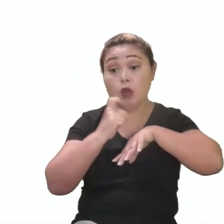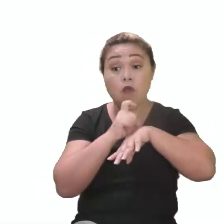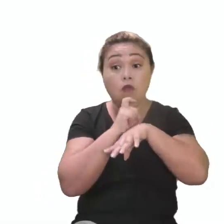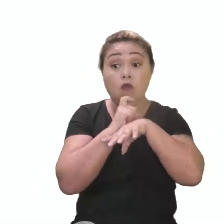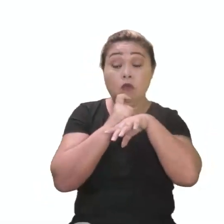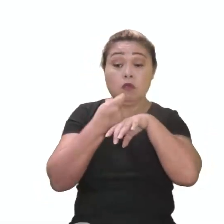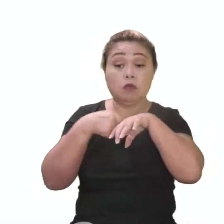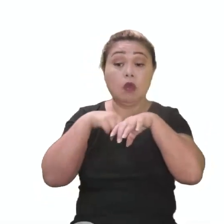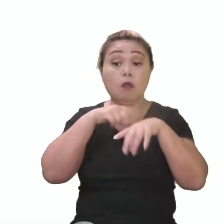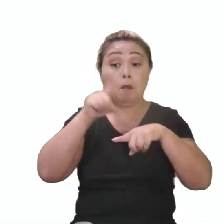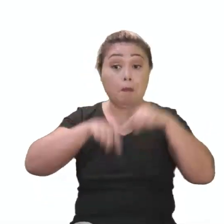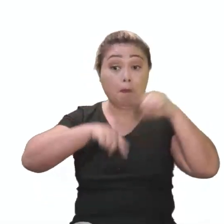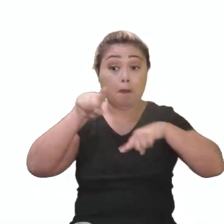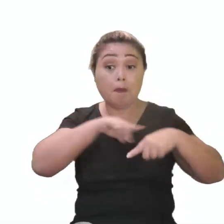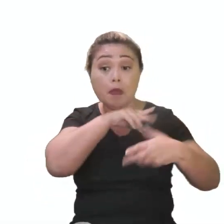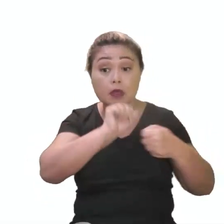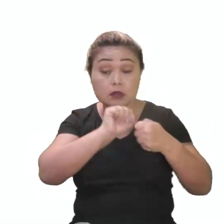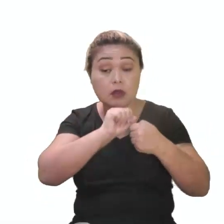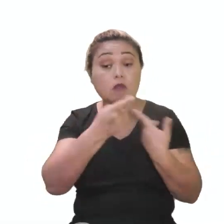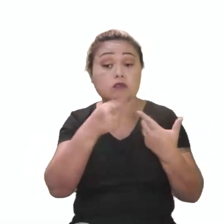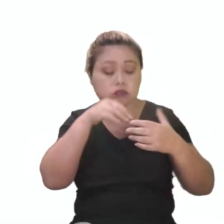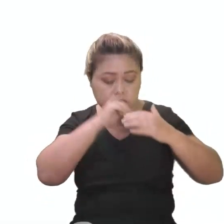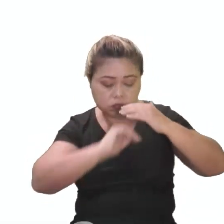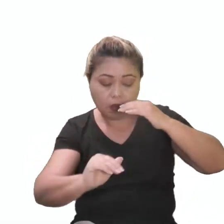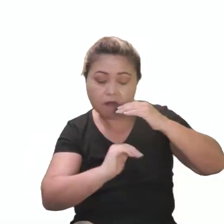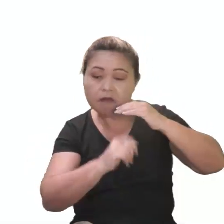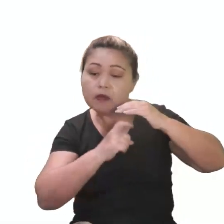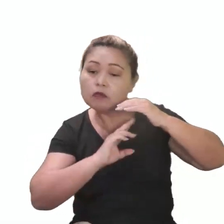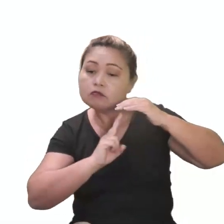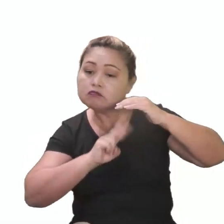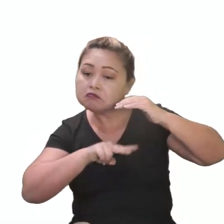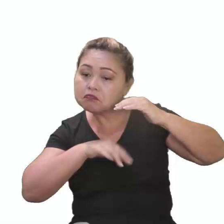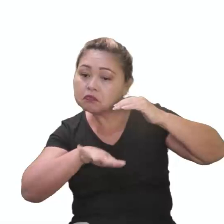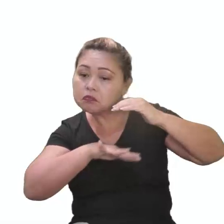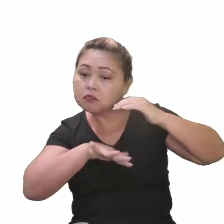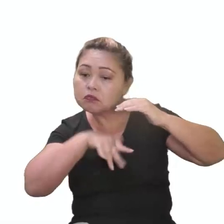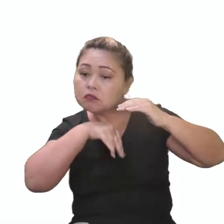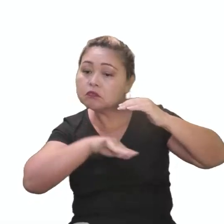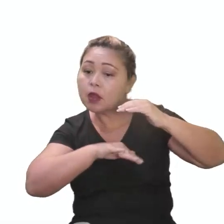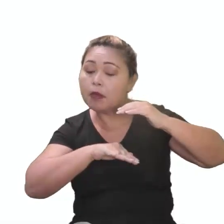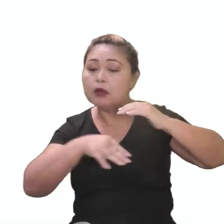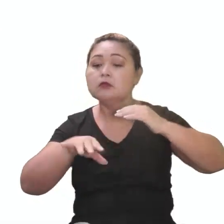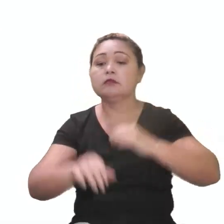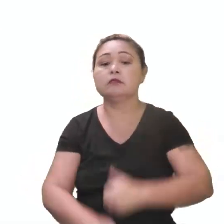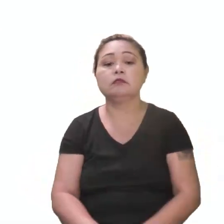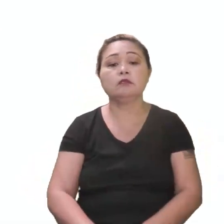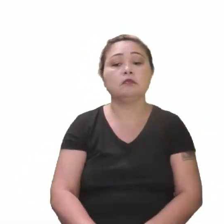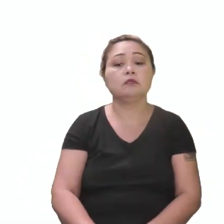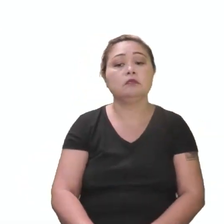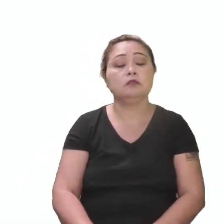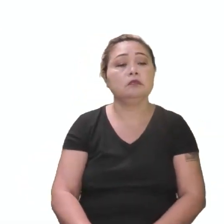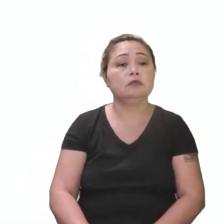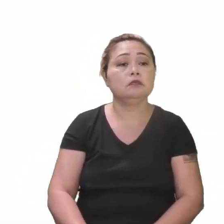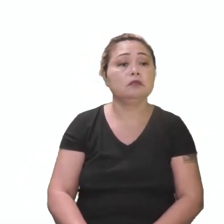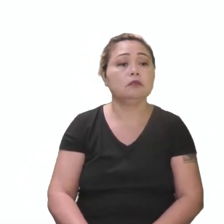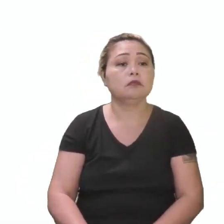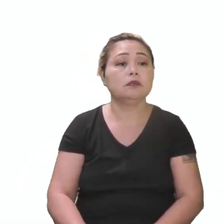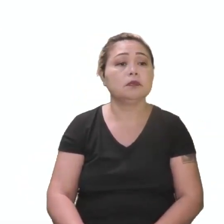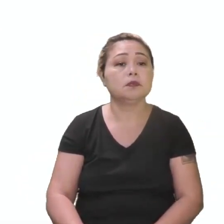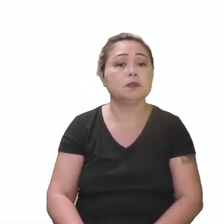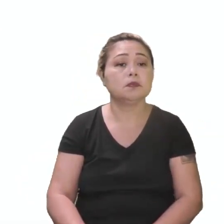ou podem reter esse material desses organismos intactos. Tá bom? Ok? Vamos para a